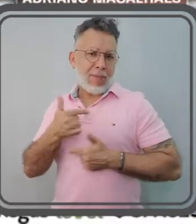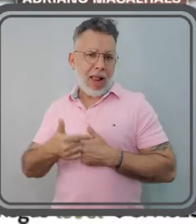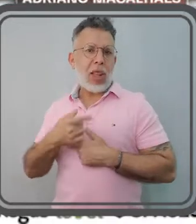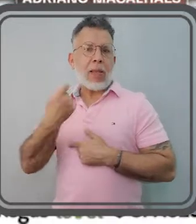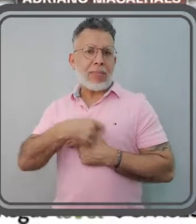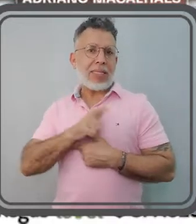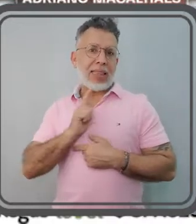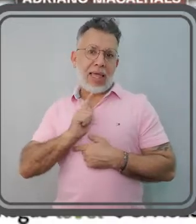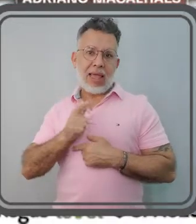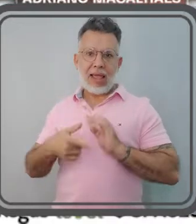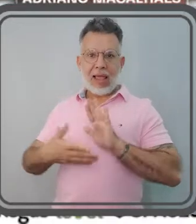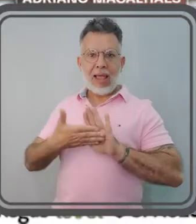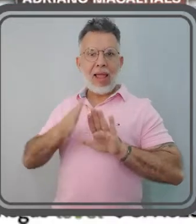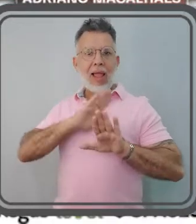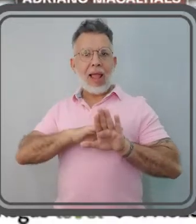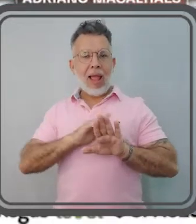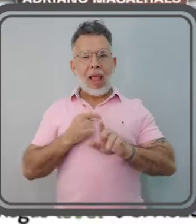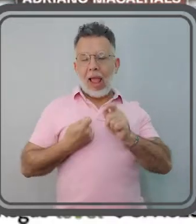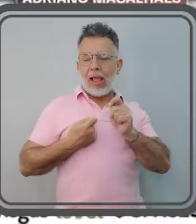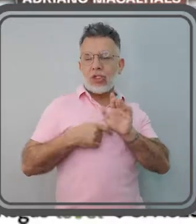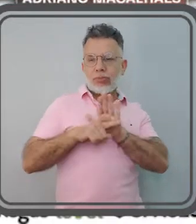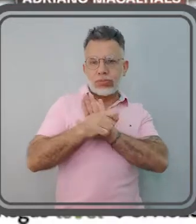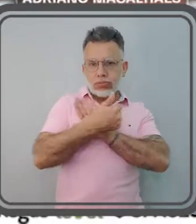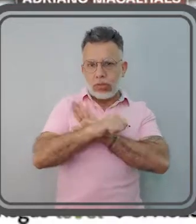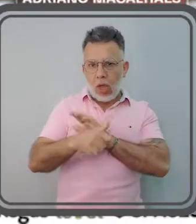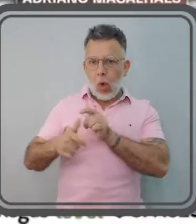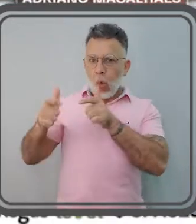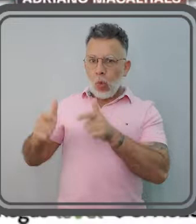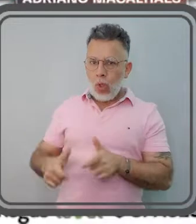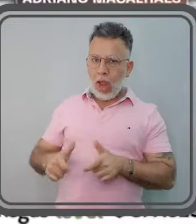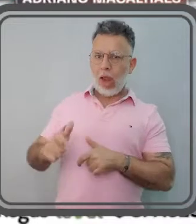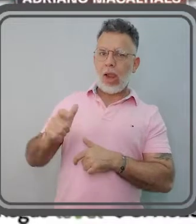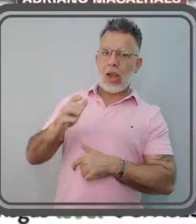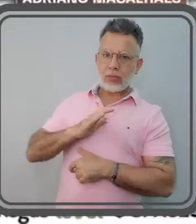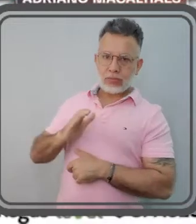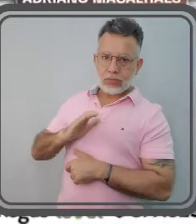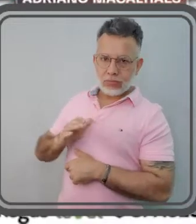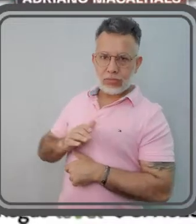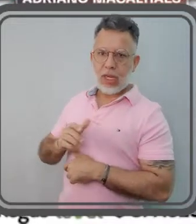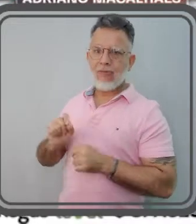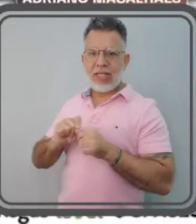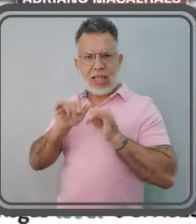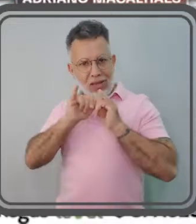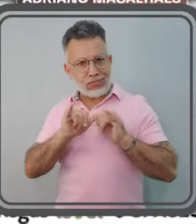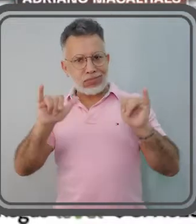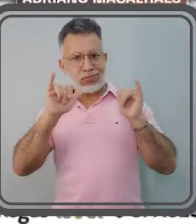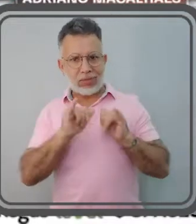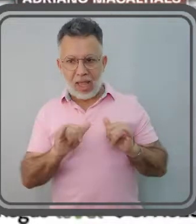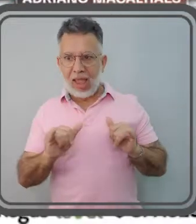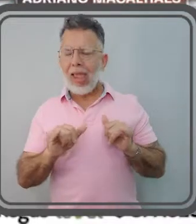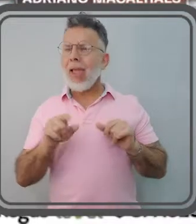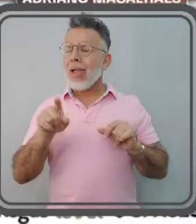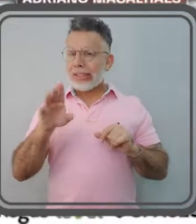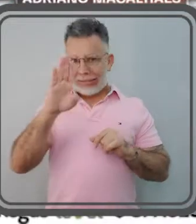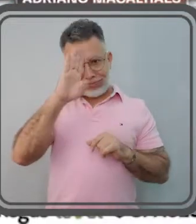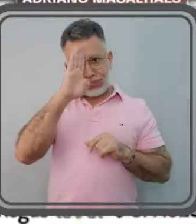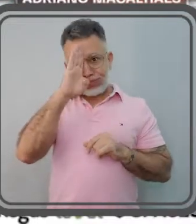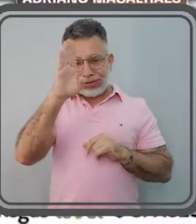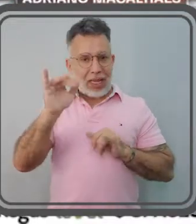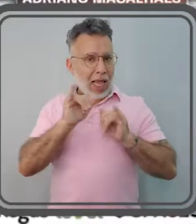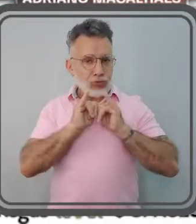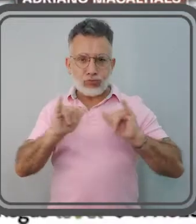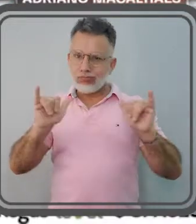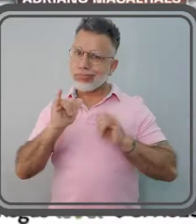bairro, fazer divulgação, né? A divulgação para a Splash é muito importante, você divulgar, fazer o marketing na região,